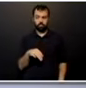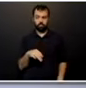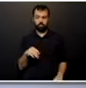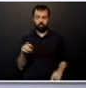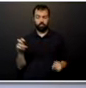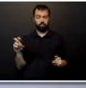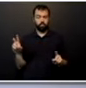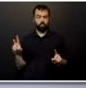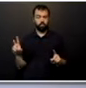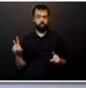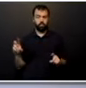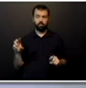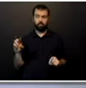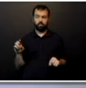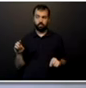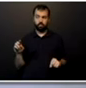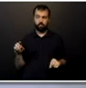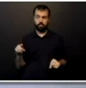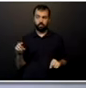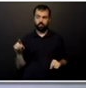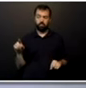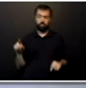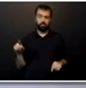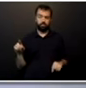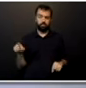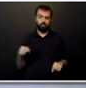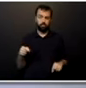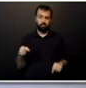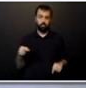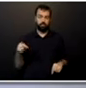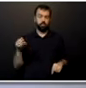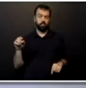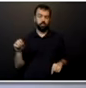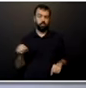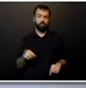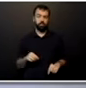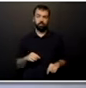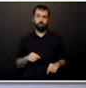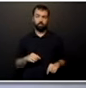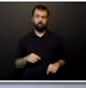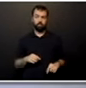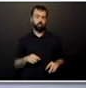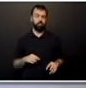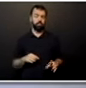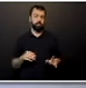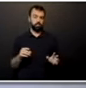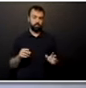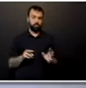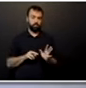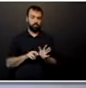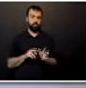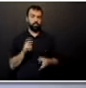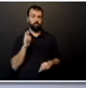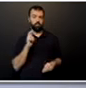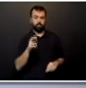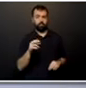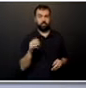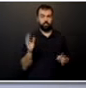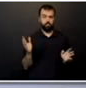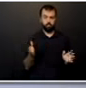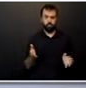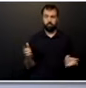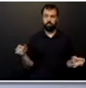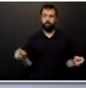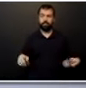milhões de centímetros no real e vamos para resolução inicialmente eu transformei